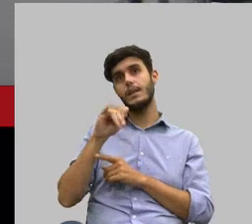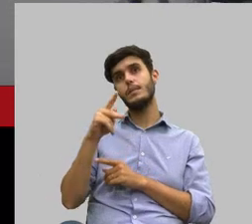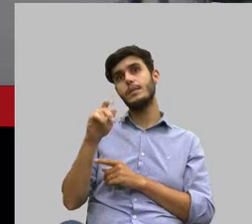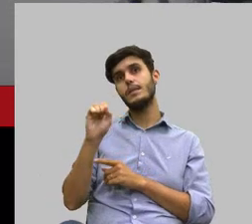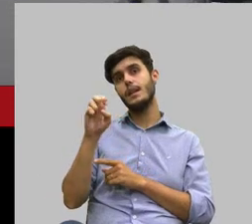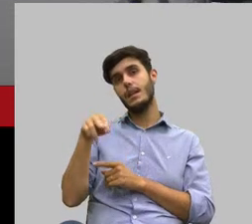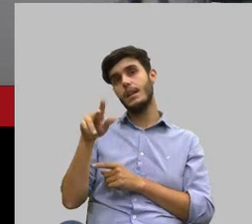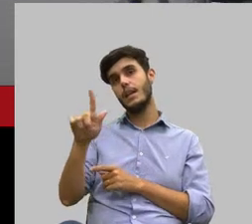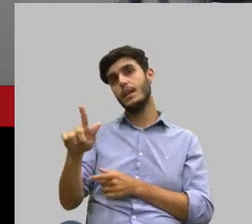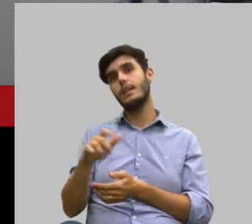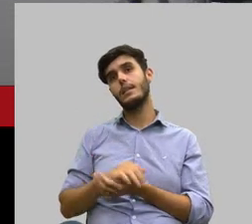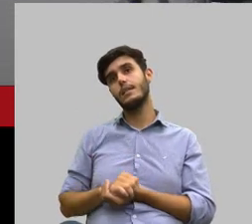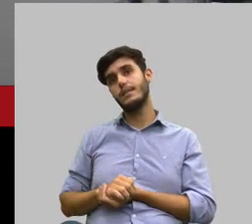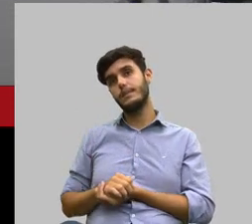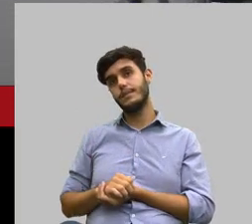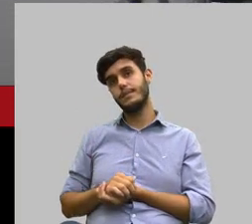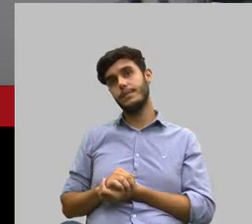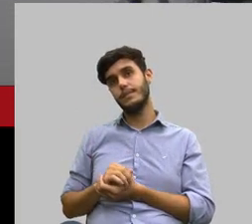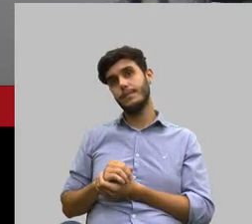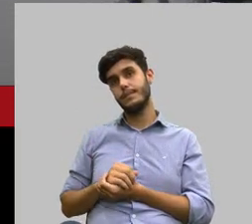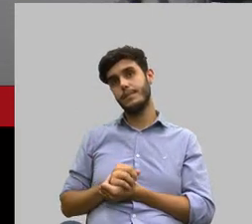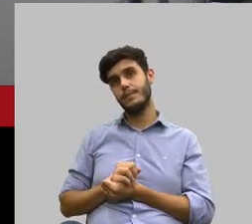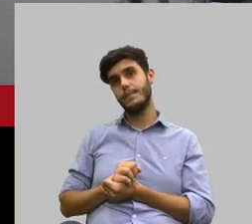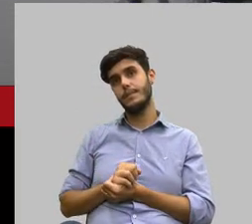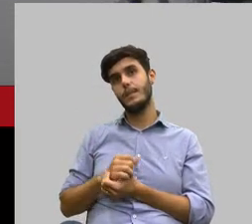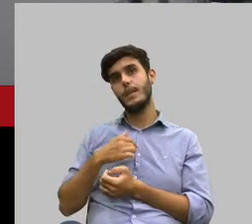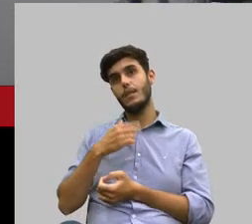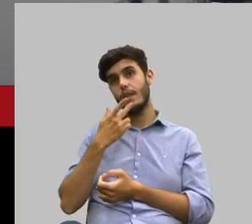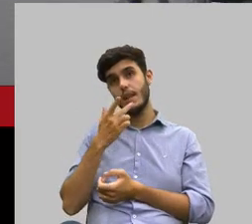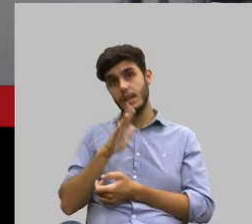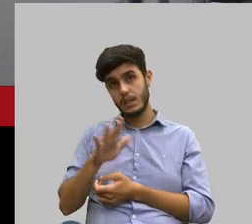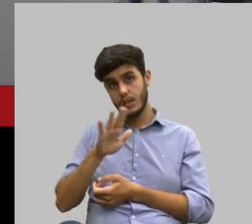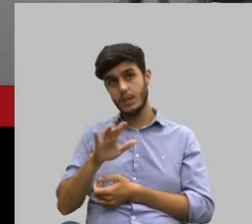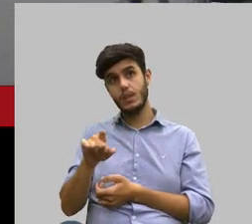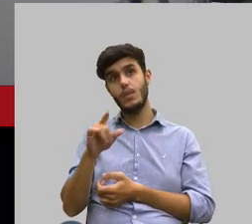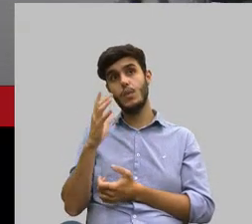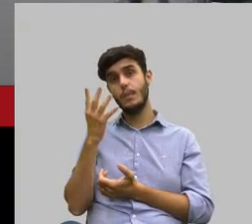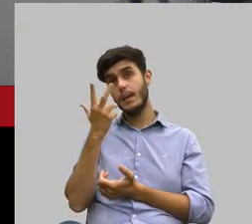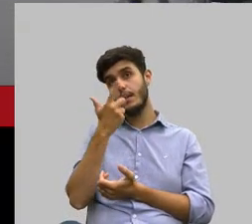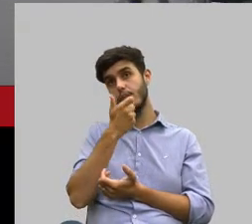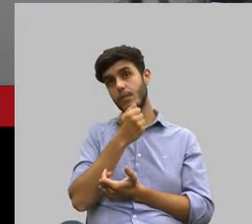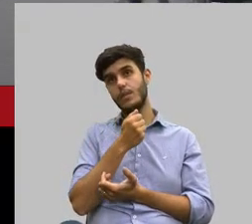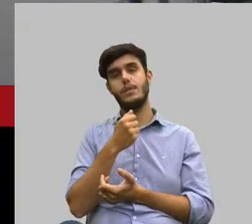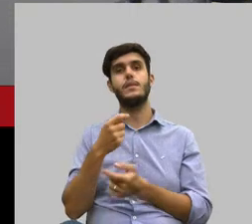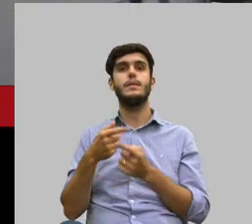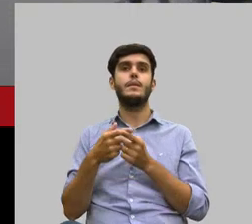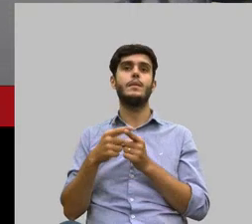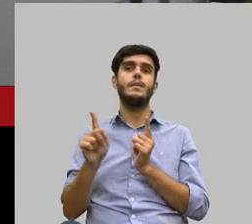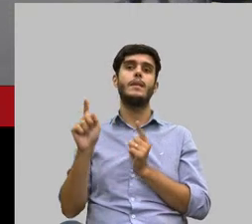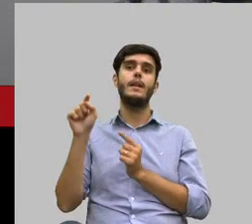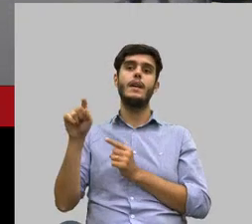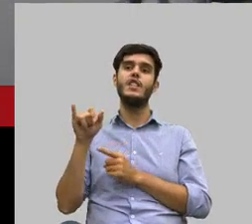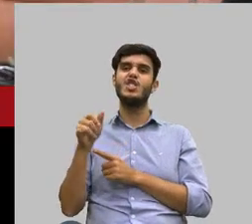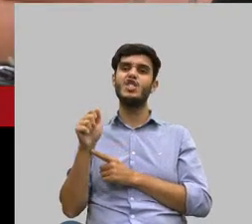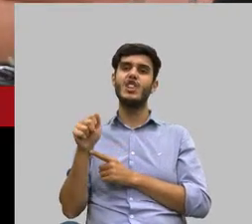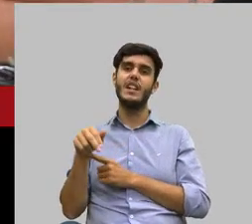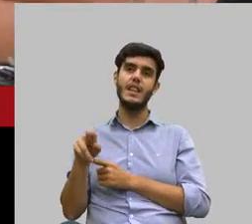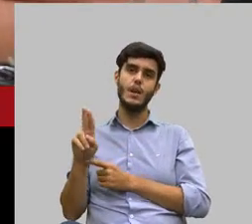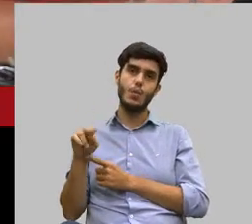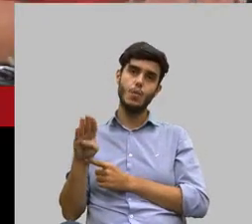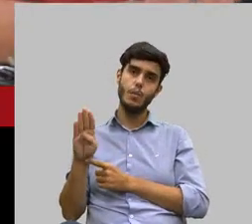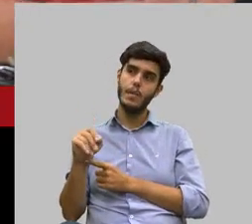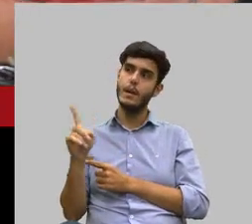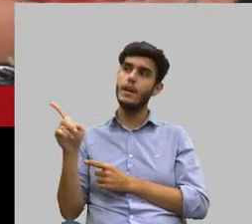tô falando uma região bonita né linda maravilhosa que é o triângulo mineiro mas chega lá em Janaúba chega lá em